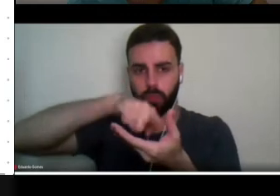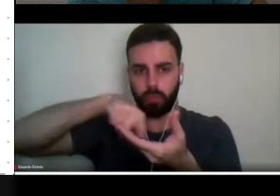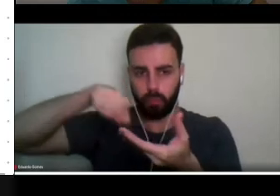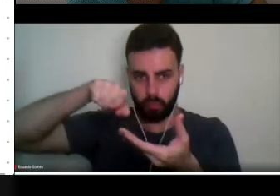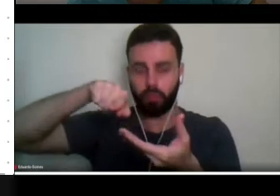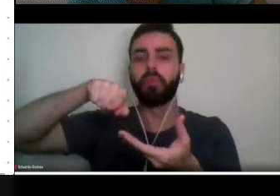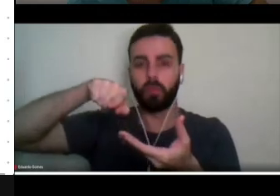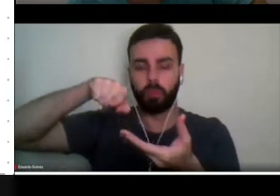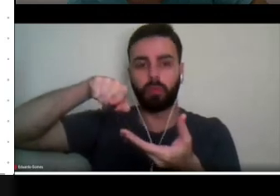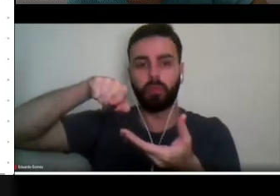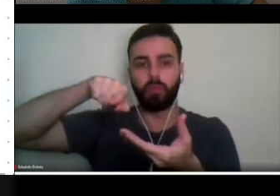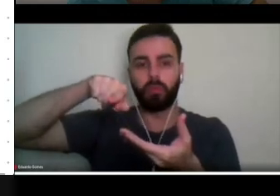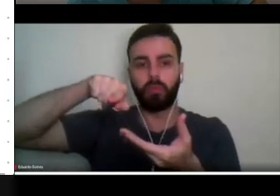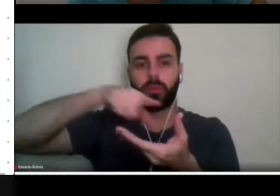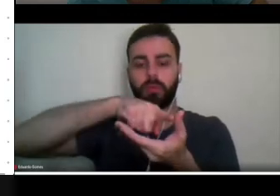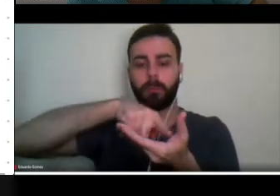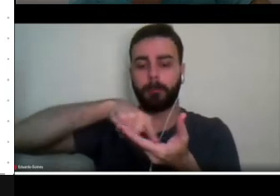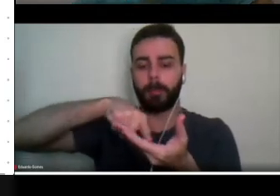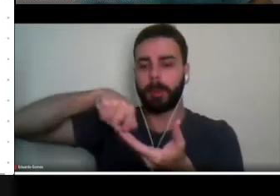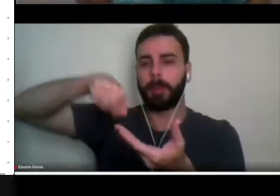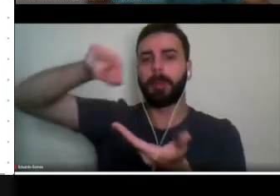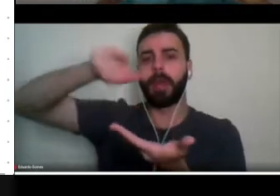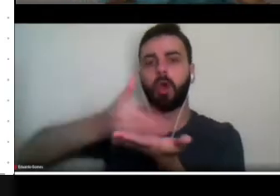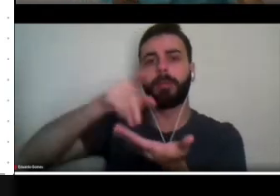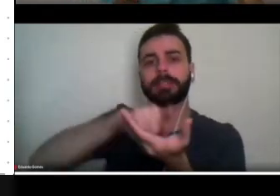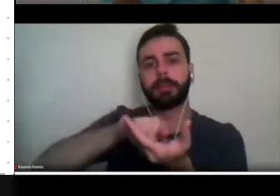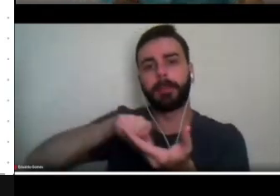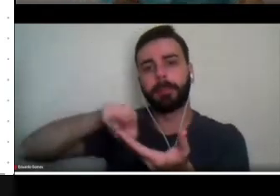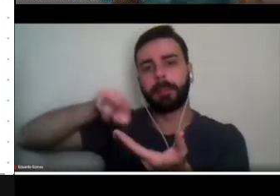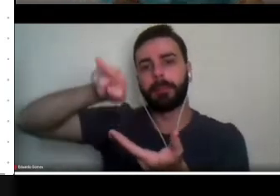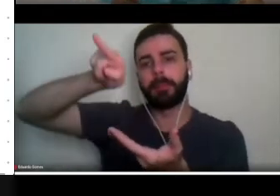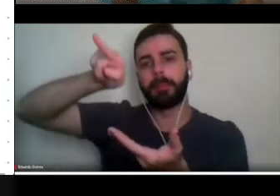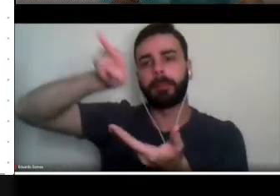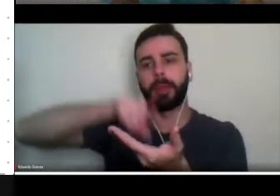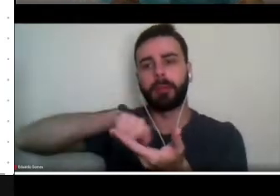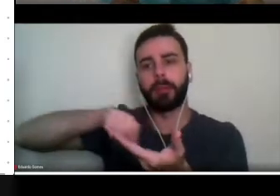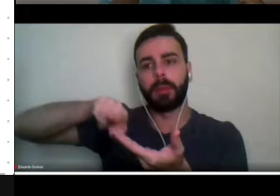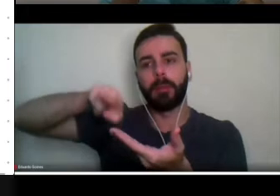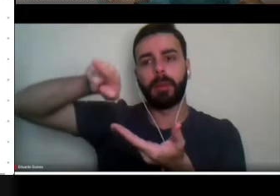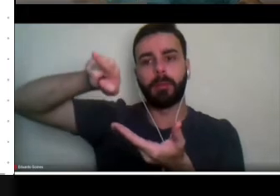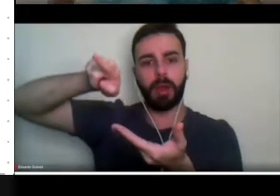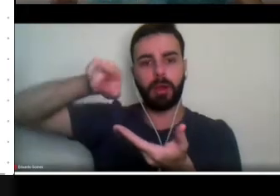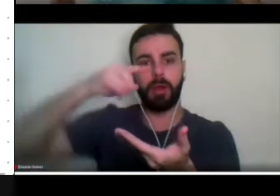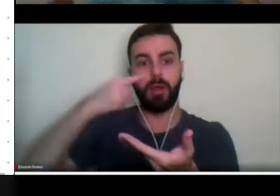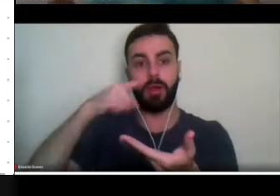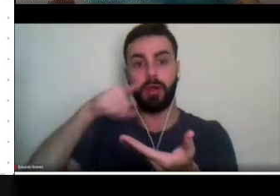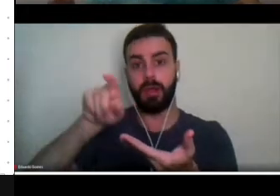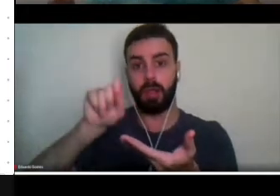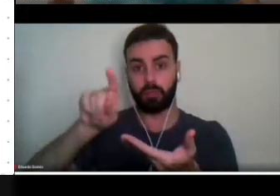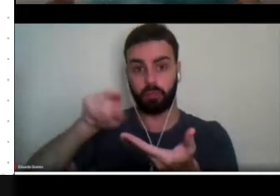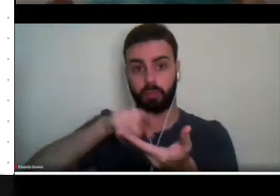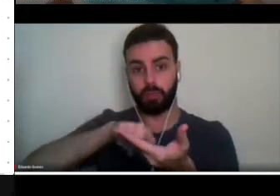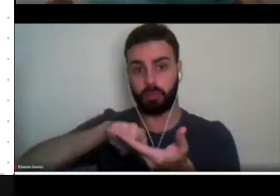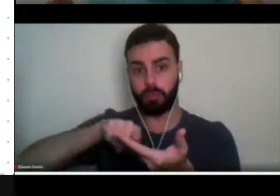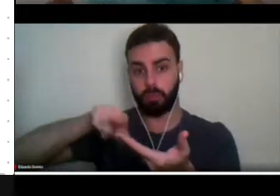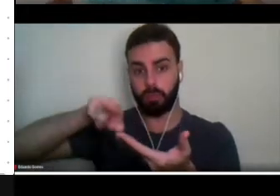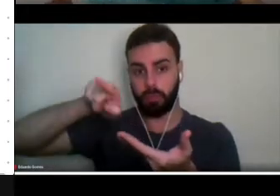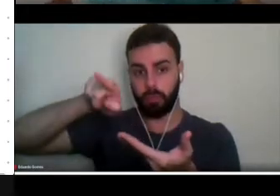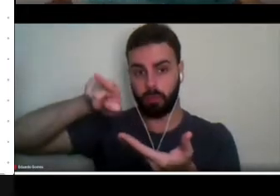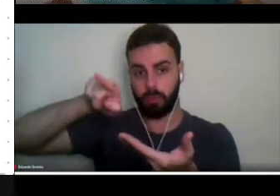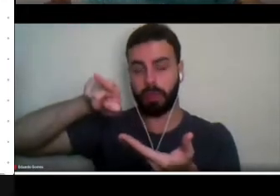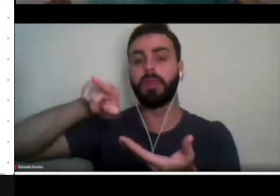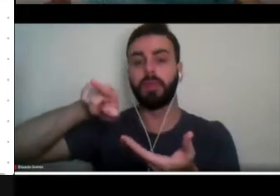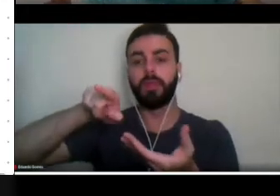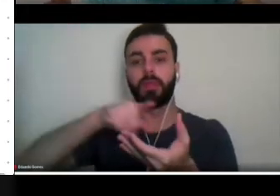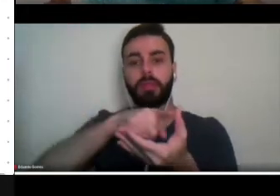E observe que aqui, ó, eu tenho uma concavidade positiva. Então, nesse pedacinho aqui